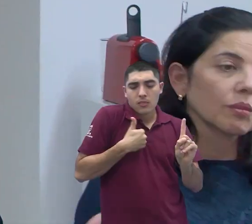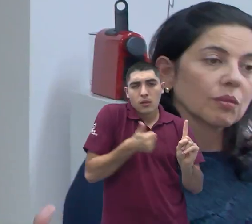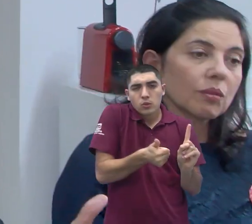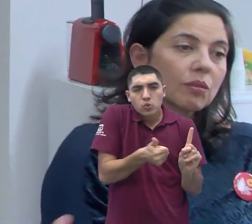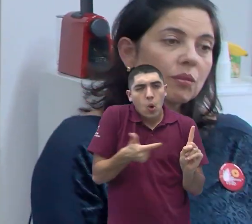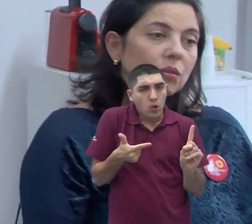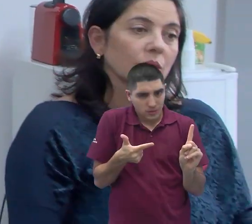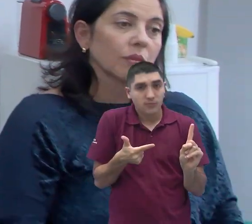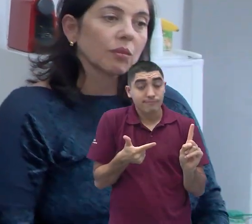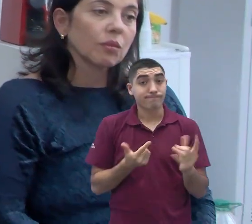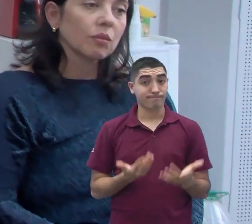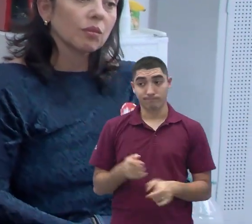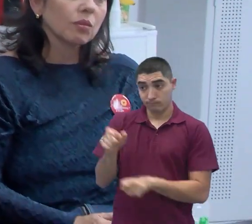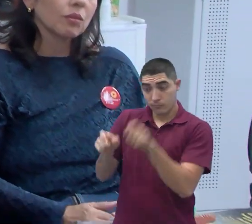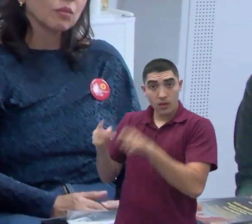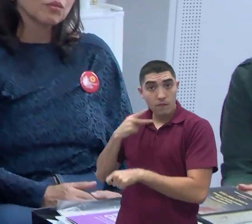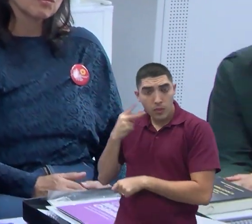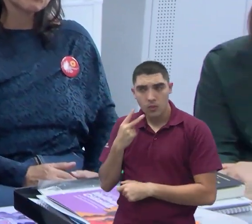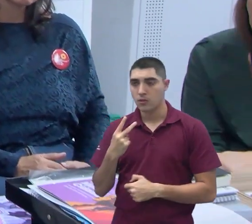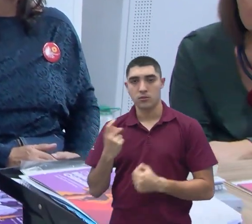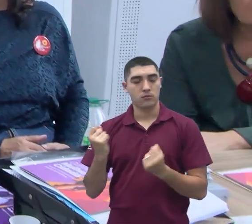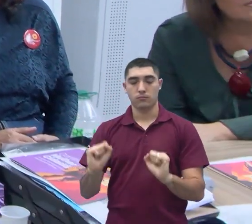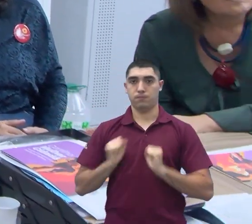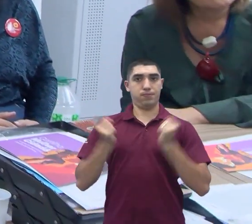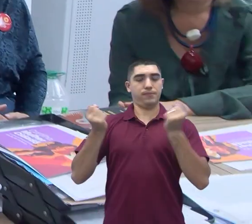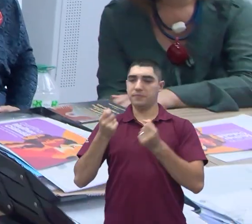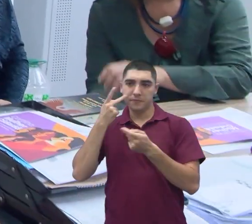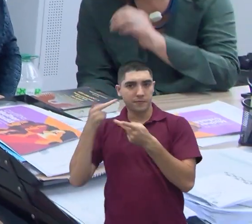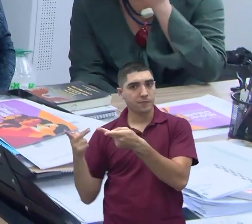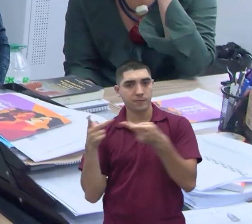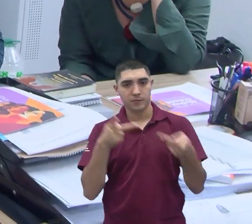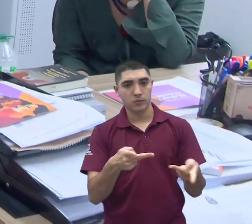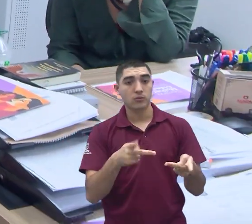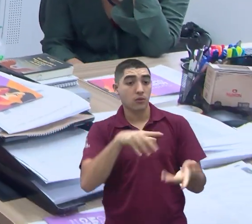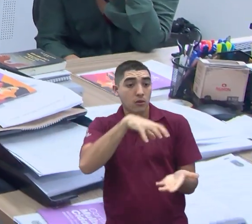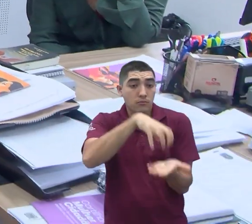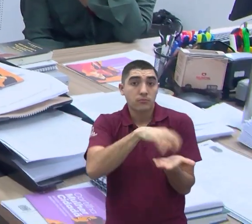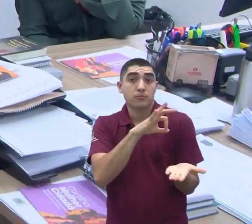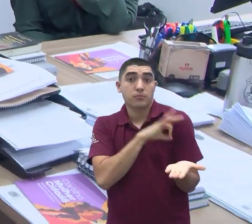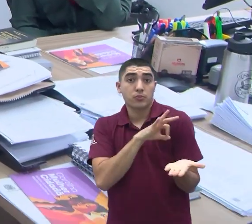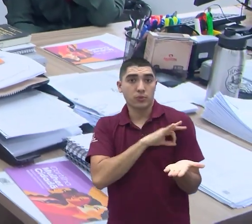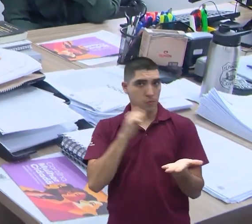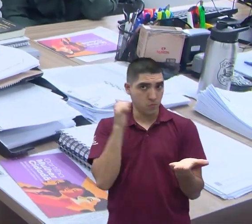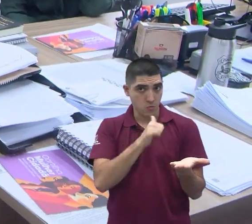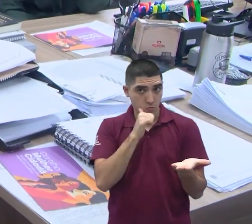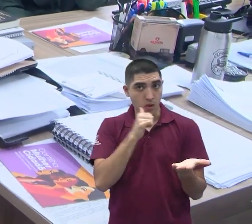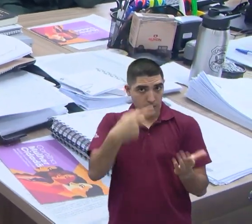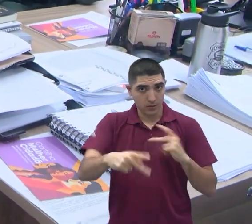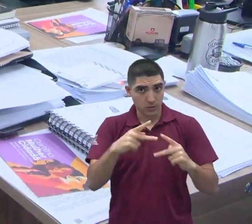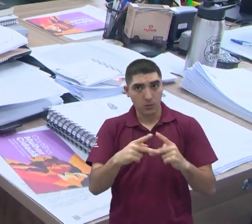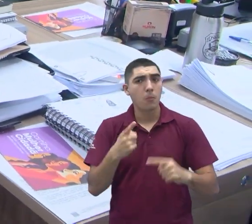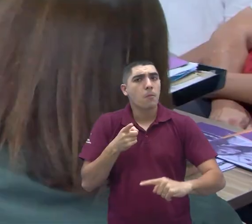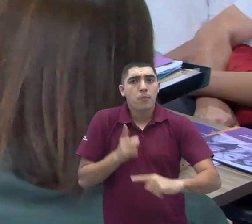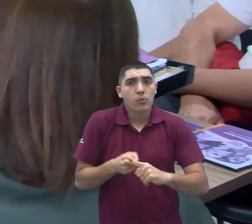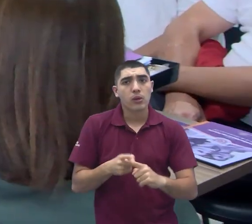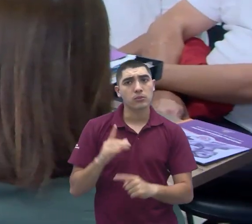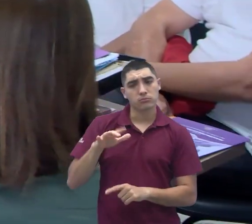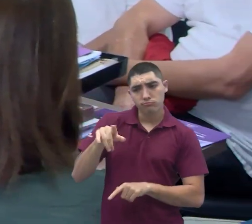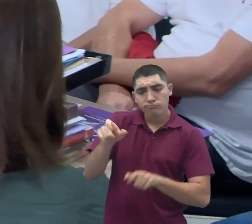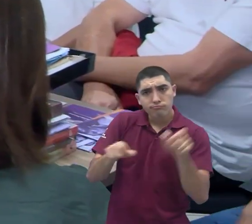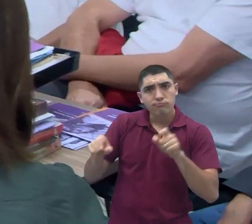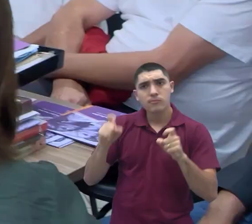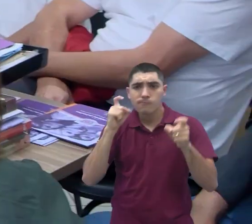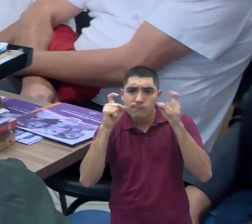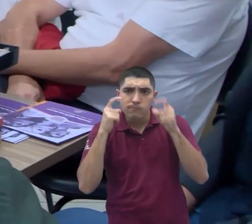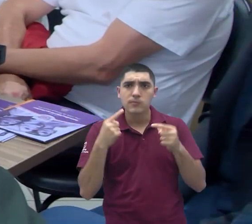cidade, envolvendo uma menina de 12 anos, vereadores da Câmara visitaram a Delegacia da Mulher de São José dos Campos para